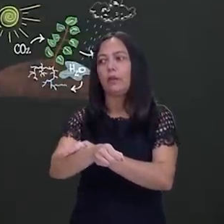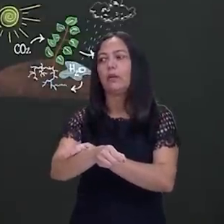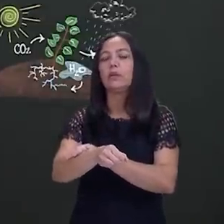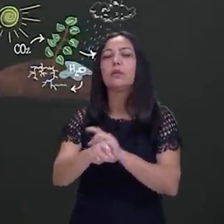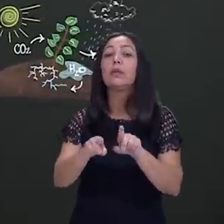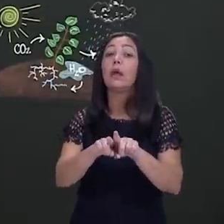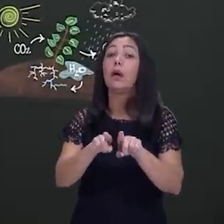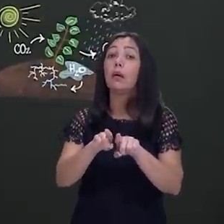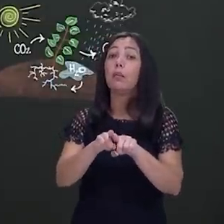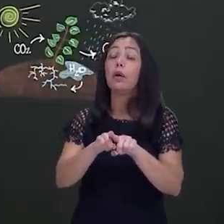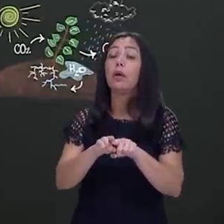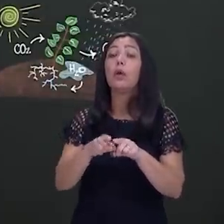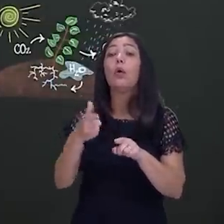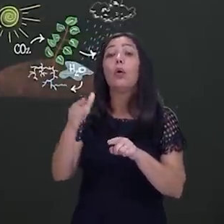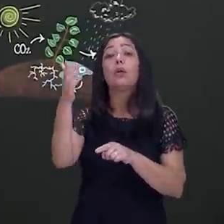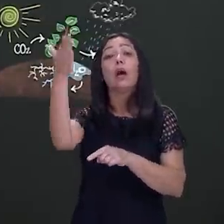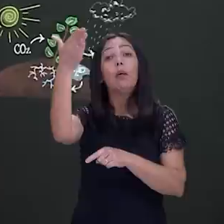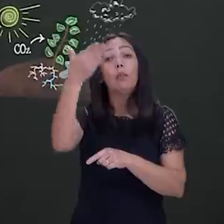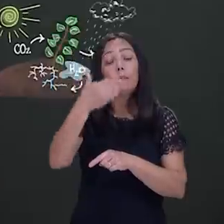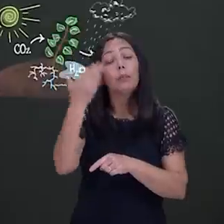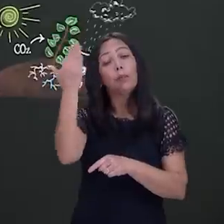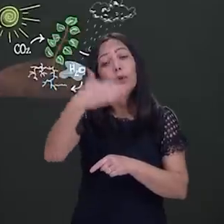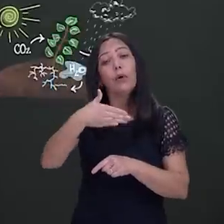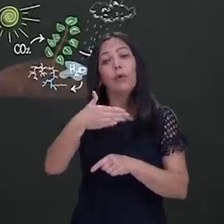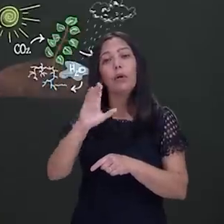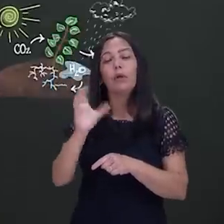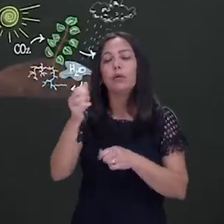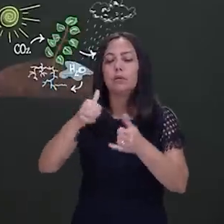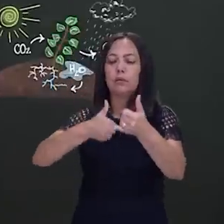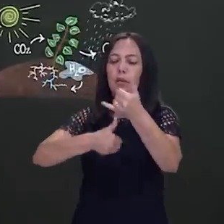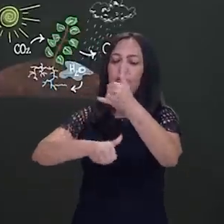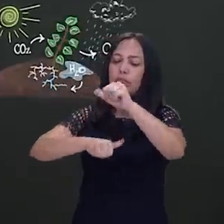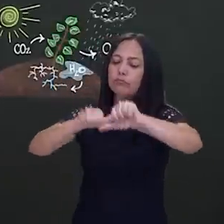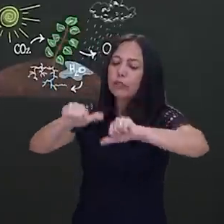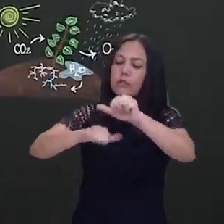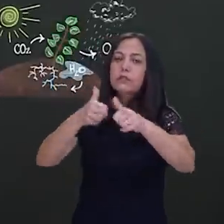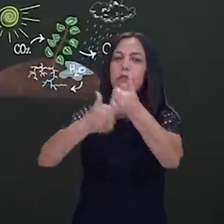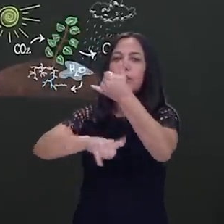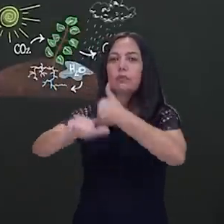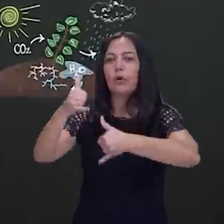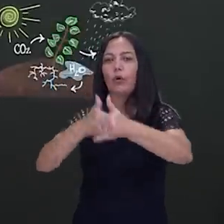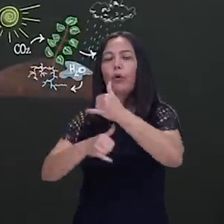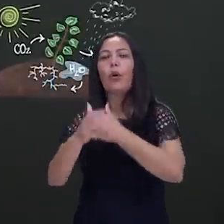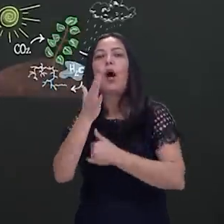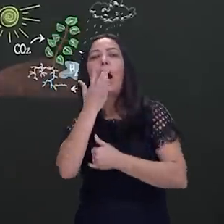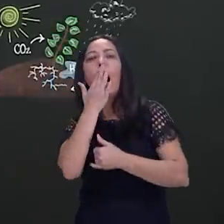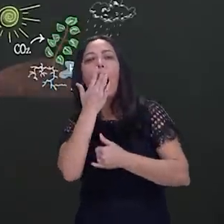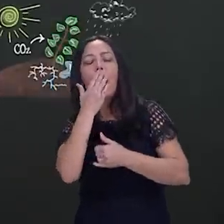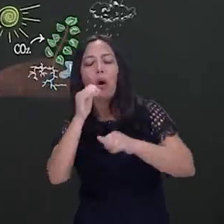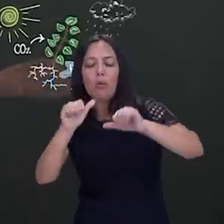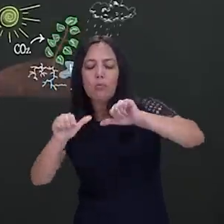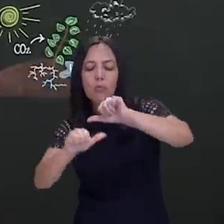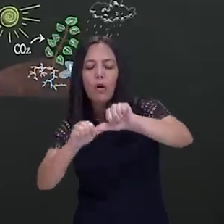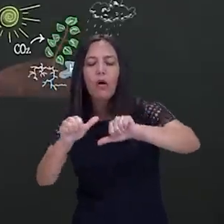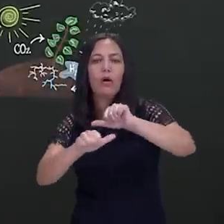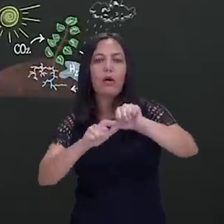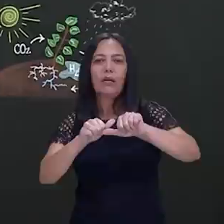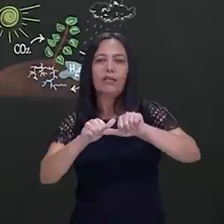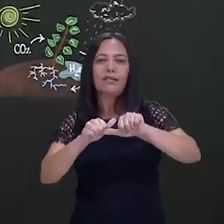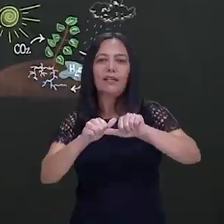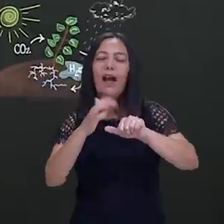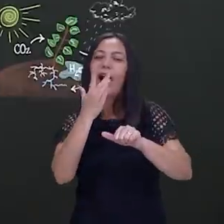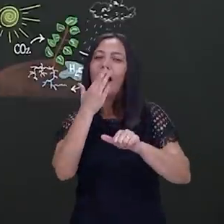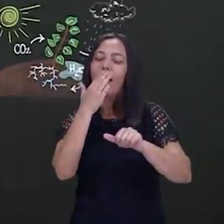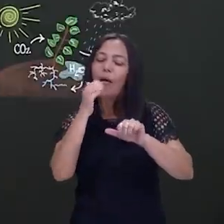evidência. Outra evidência de que rolou uma transformação química é que muda de cor. Muitas vezes, quando eu junto as substâncias, a coloração